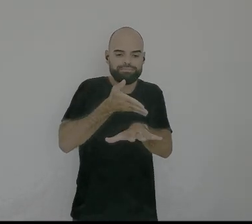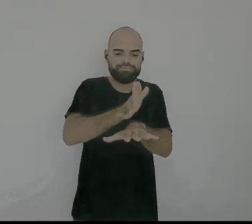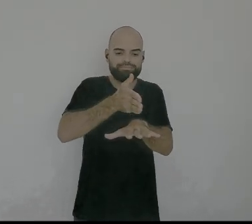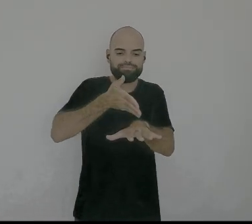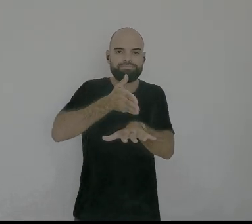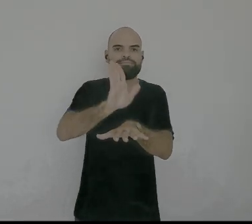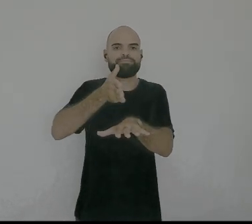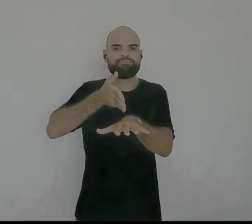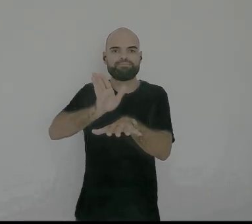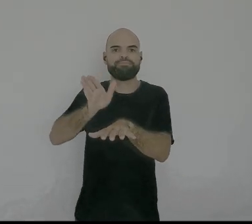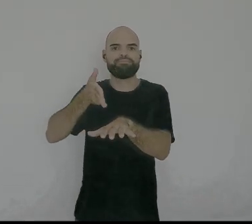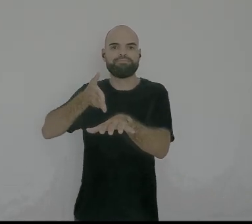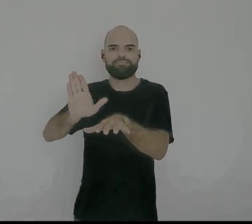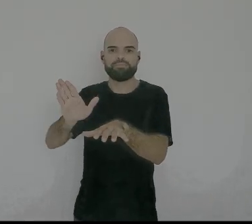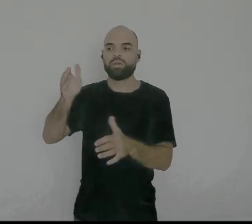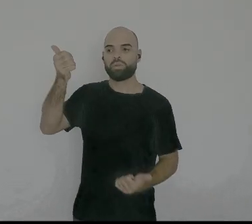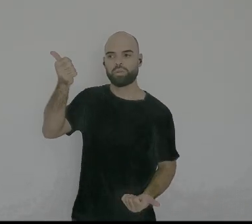sistemas